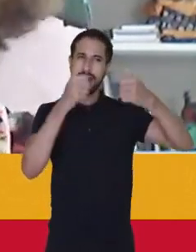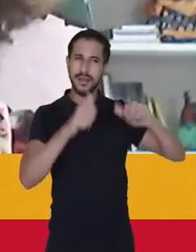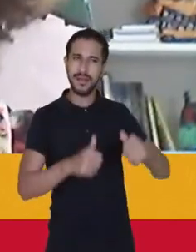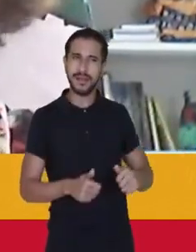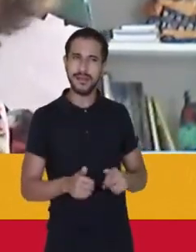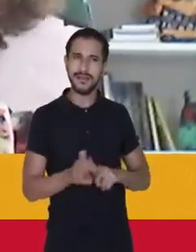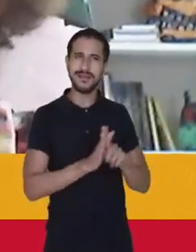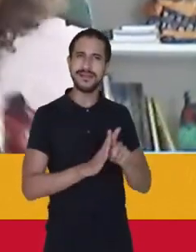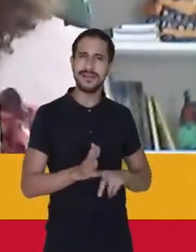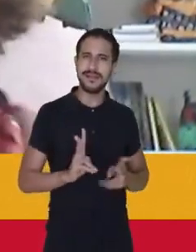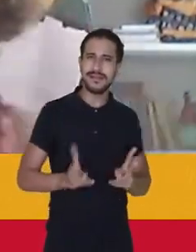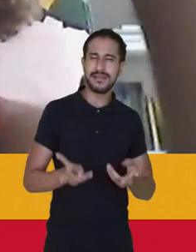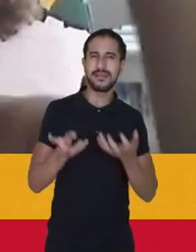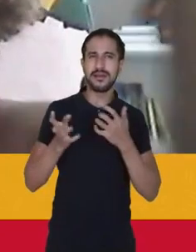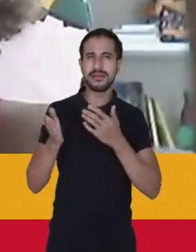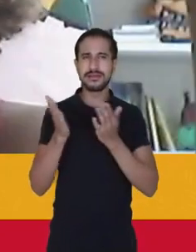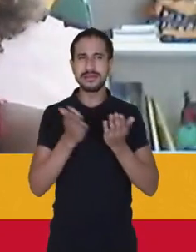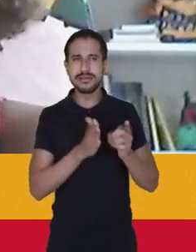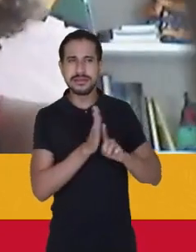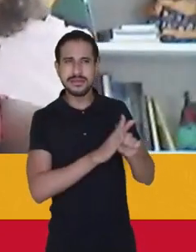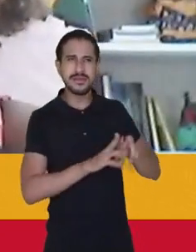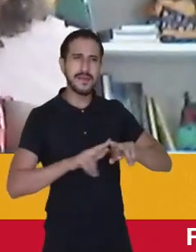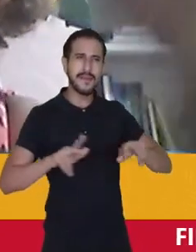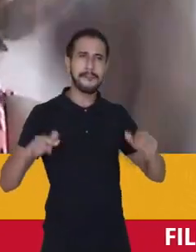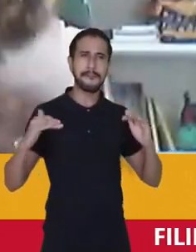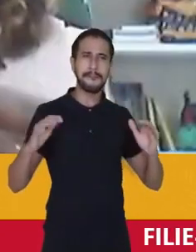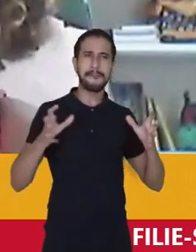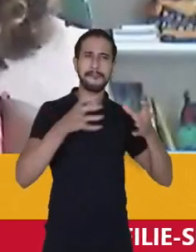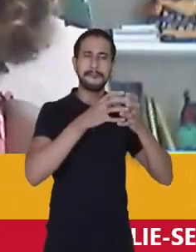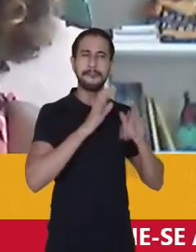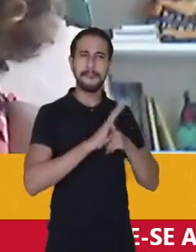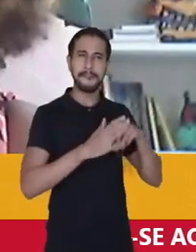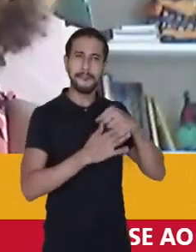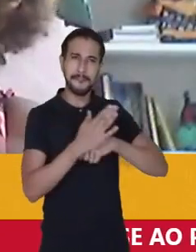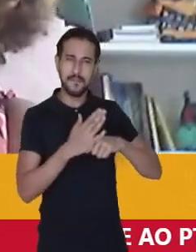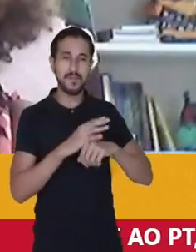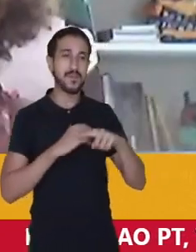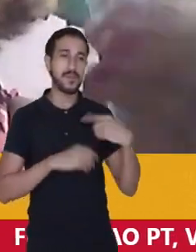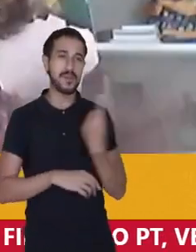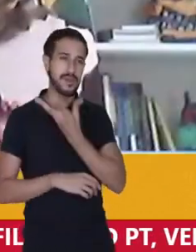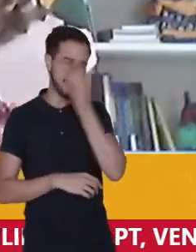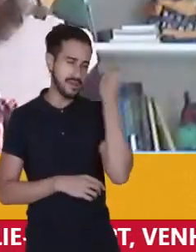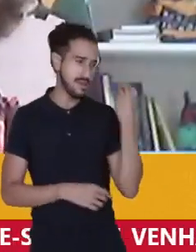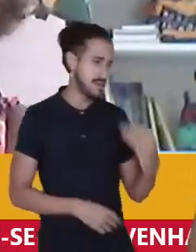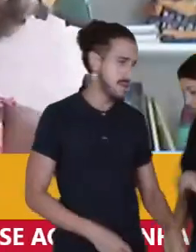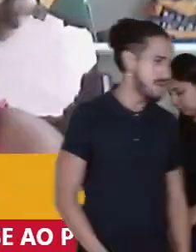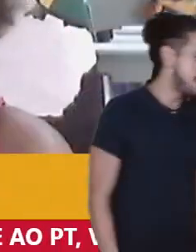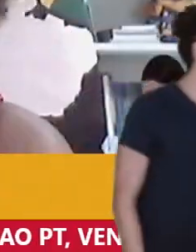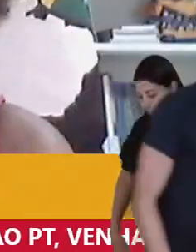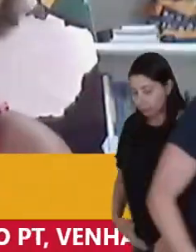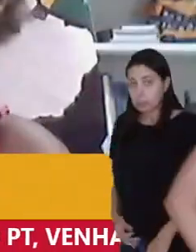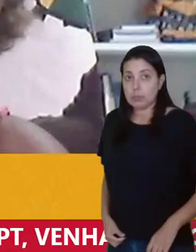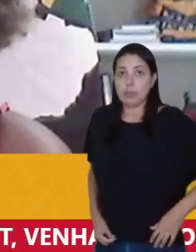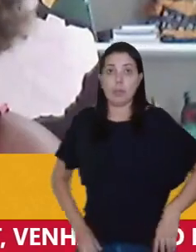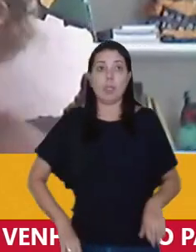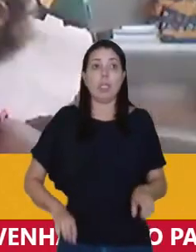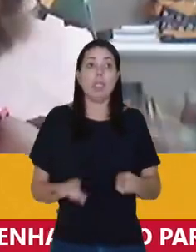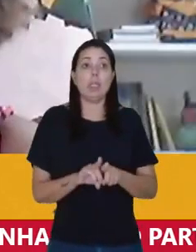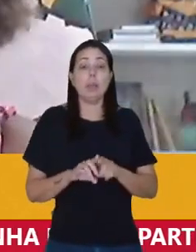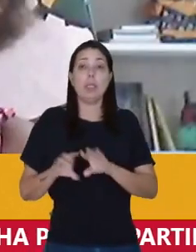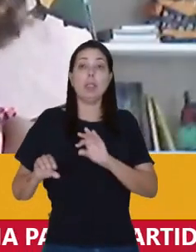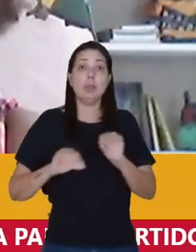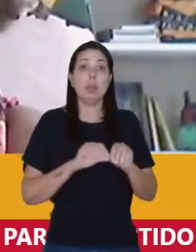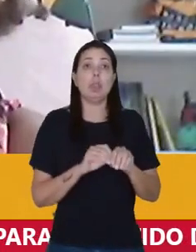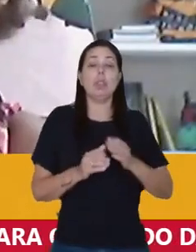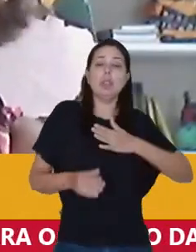Assim, a gente está sempre procurando as grandes narrativas de movimento e a gente esquece que os movimentos se dão, esse micro, né, não